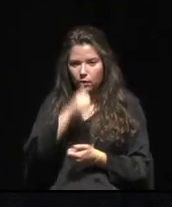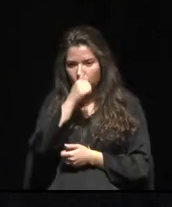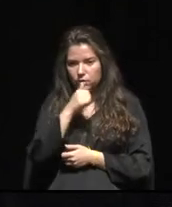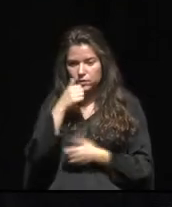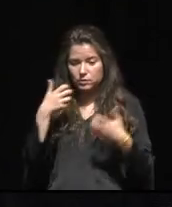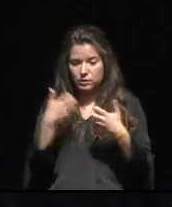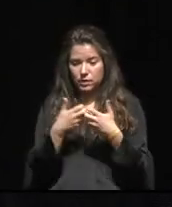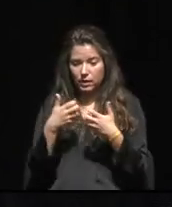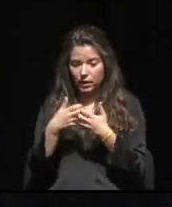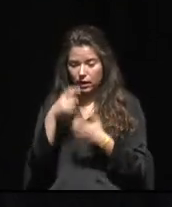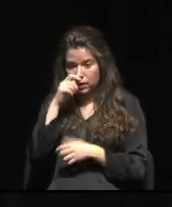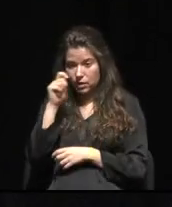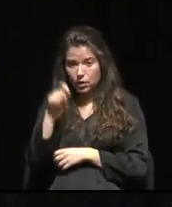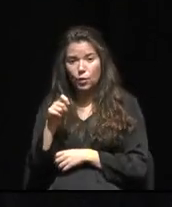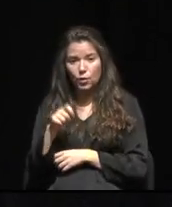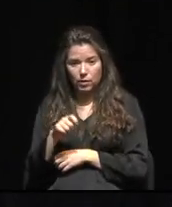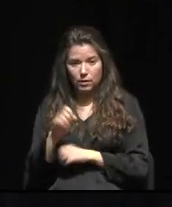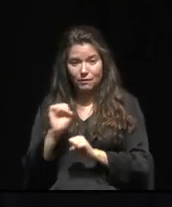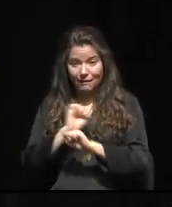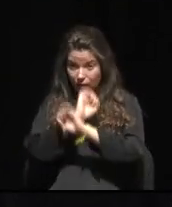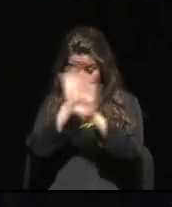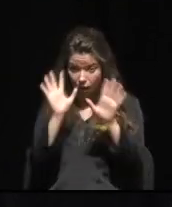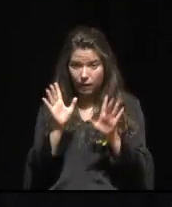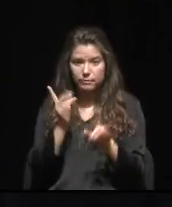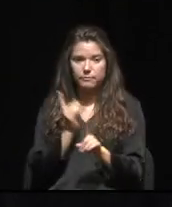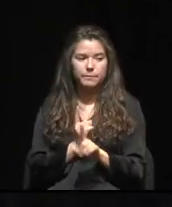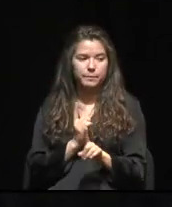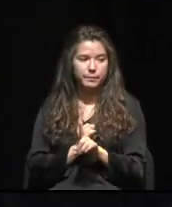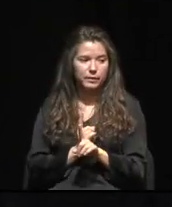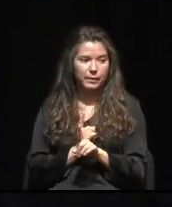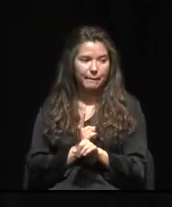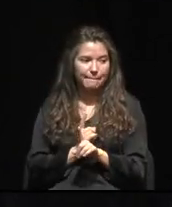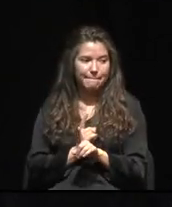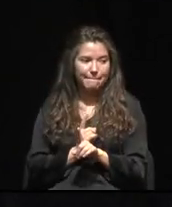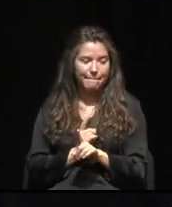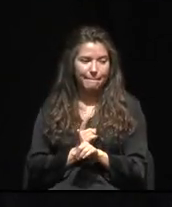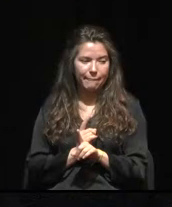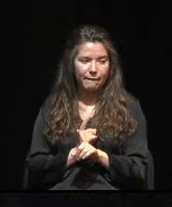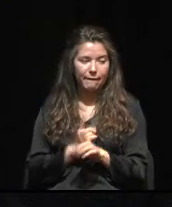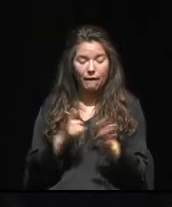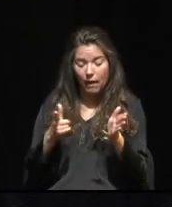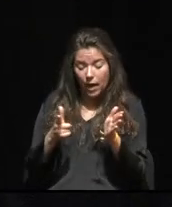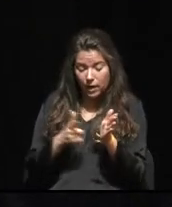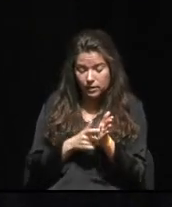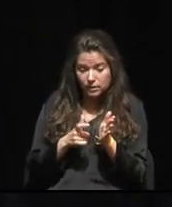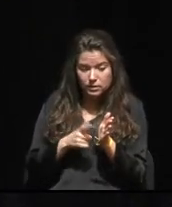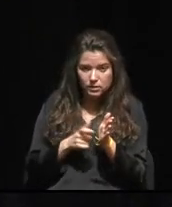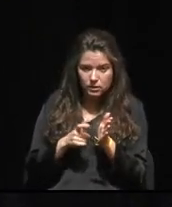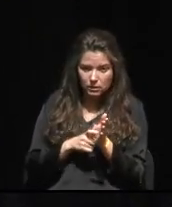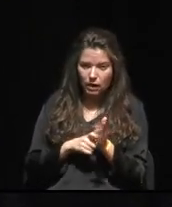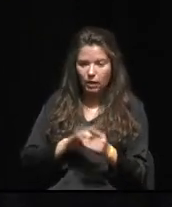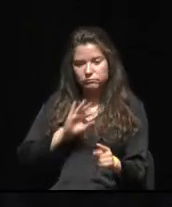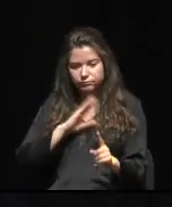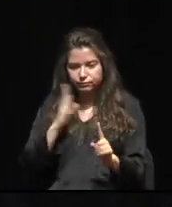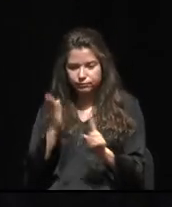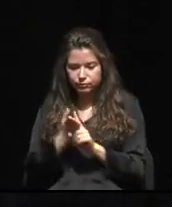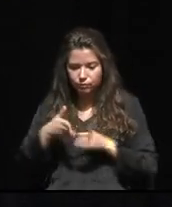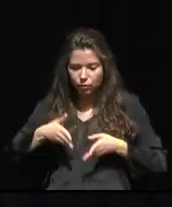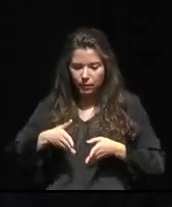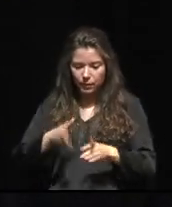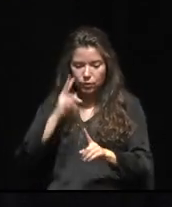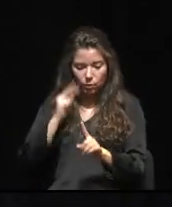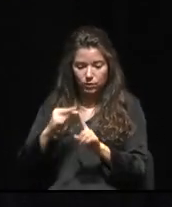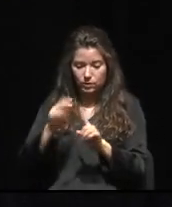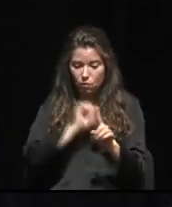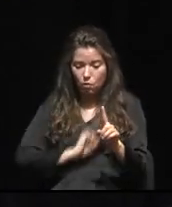se trava na Ucrânia isso é dito assim claramente e a necessidade de condenar um caminho que do nosso